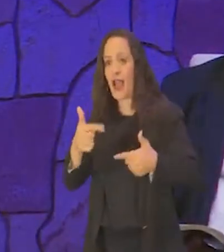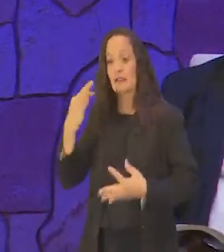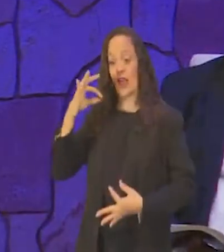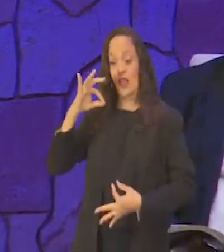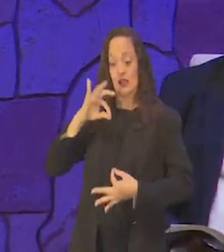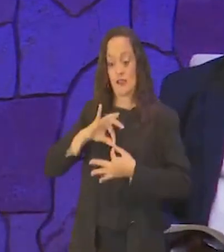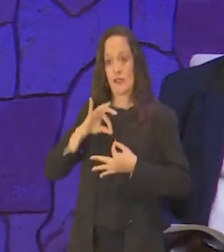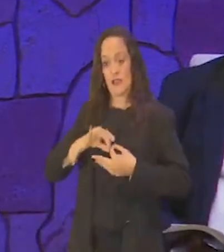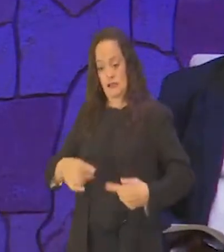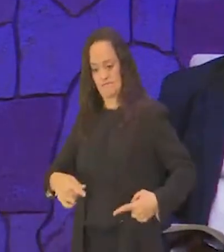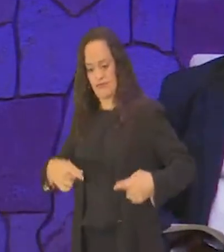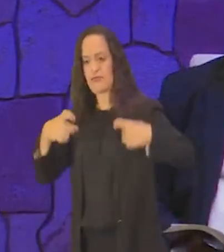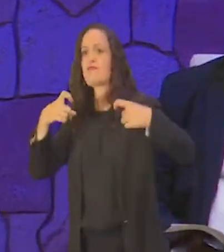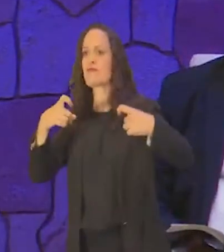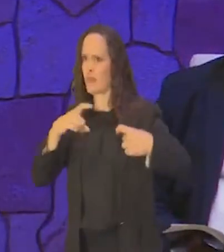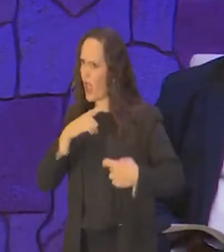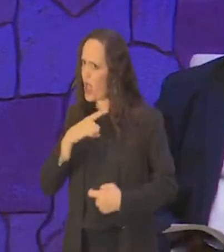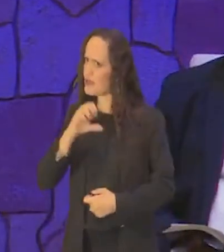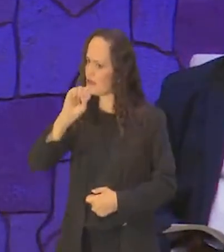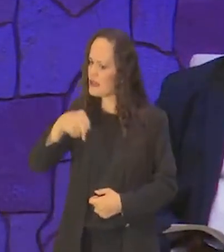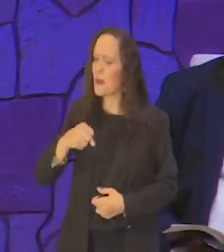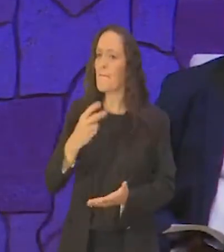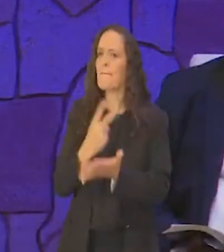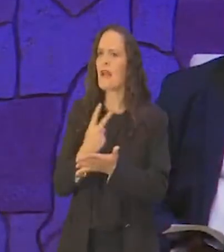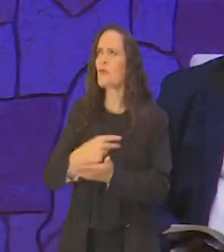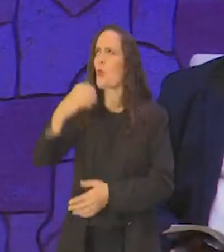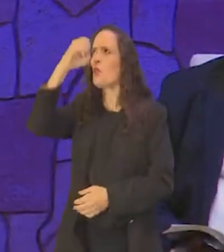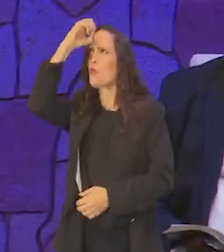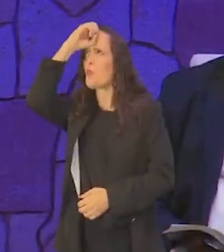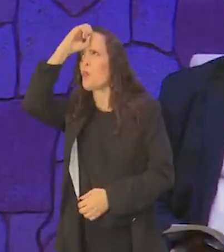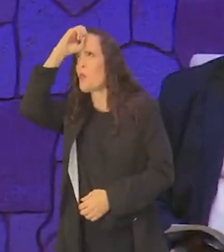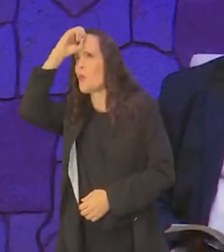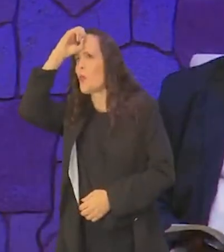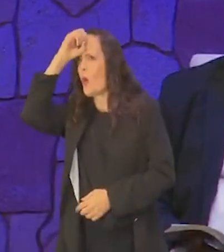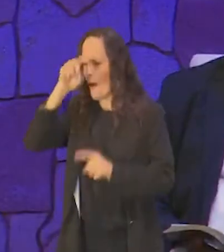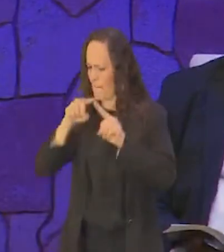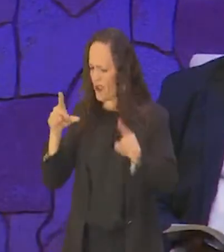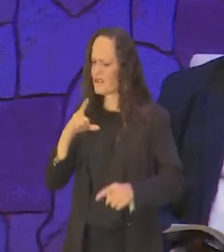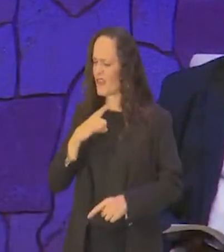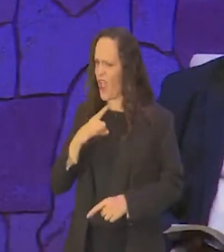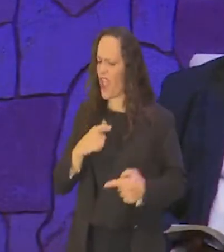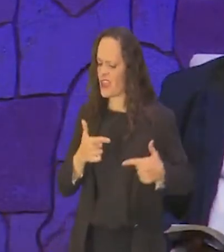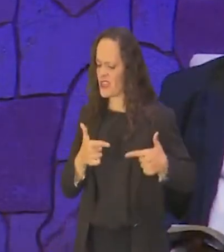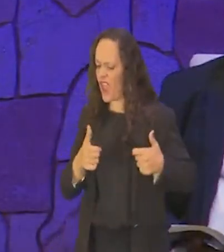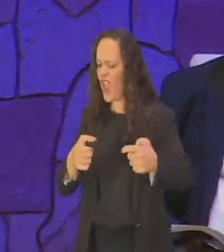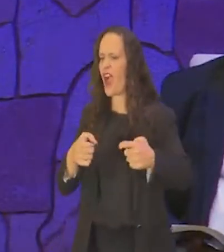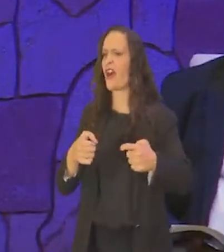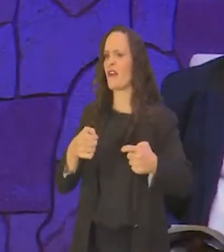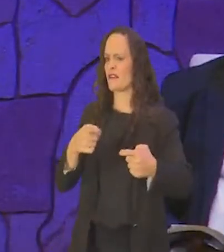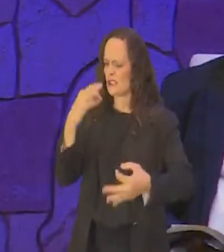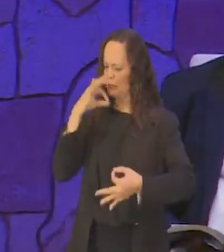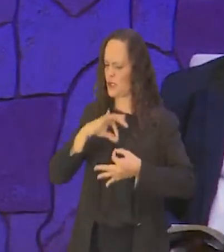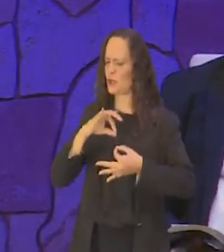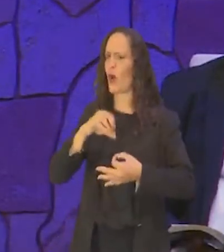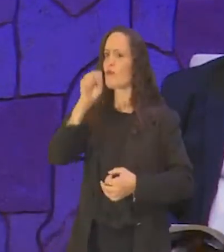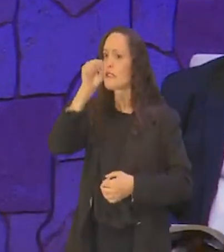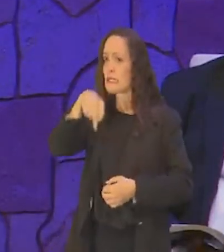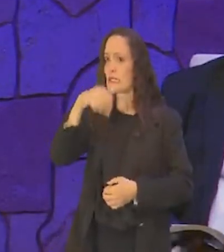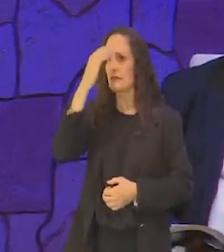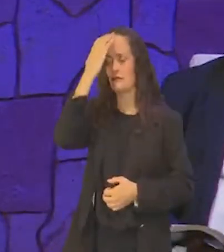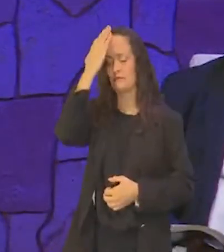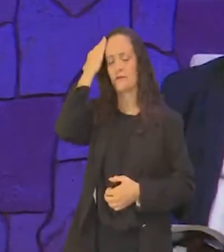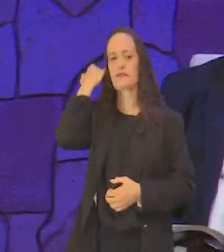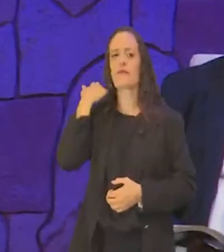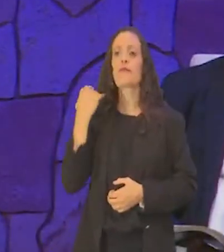espirituais que sequer nós temos conhecimento. Irmãos, não pasmem, não deixem